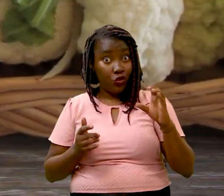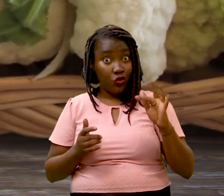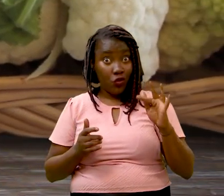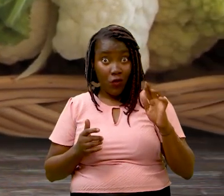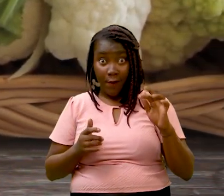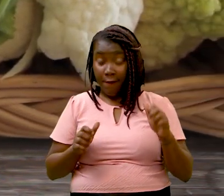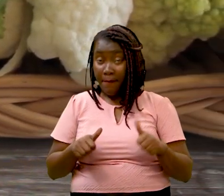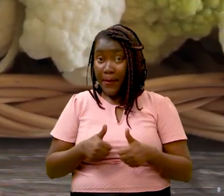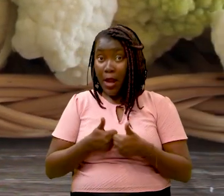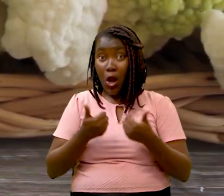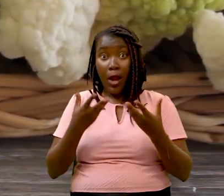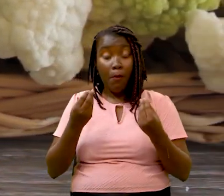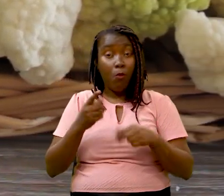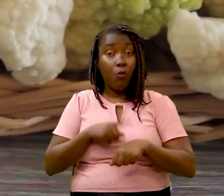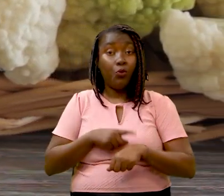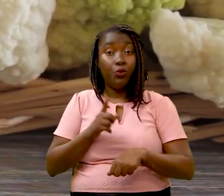tempo